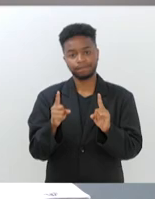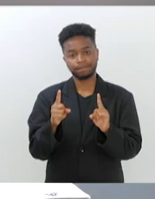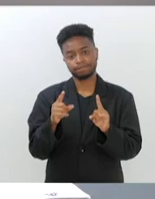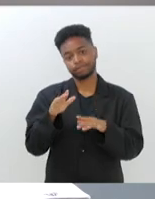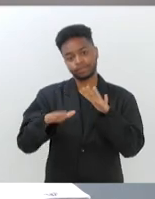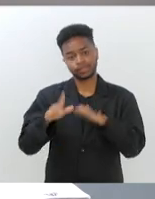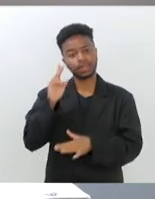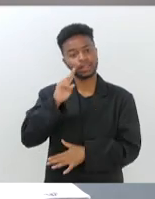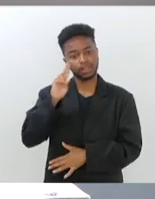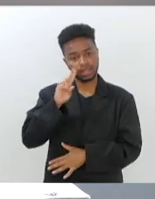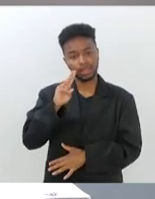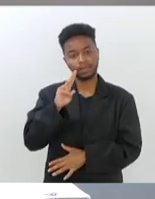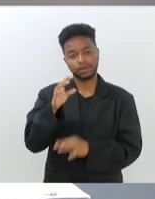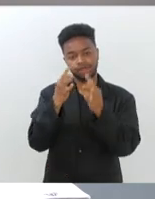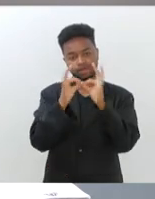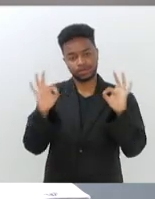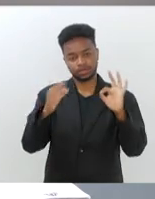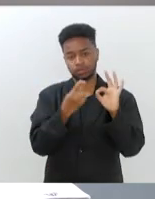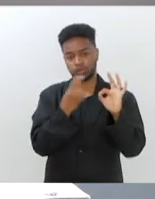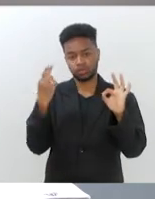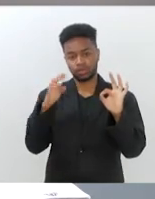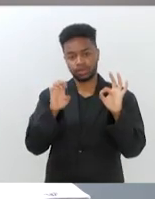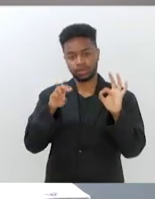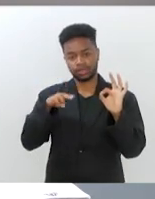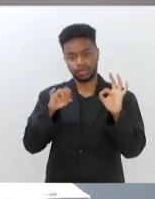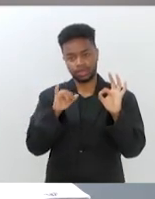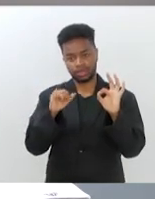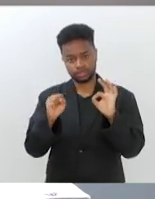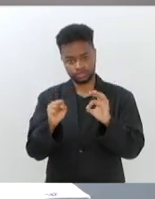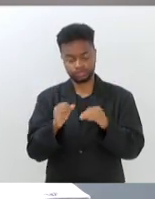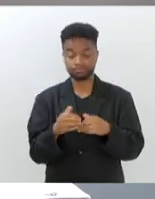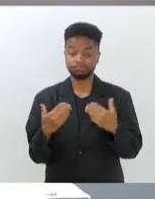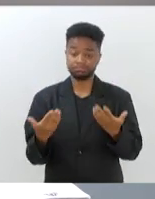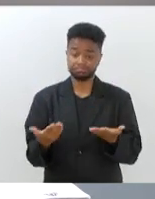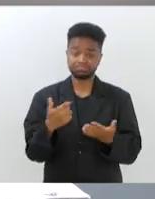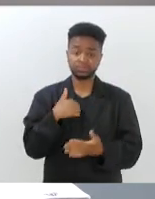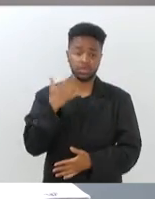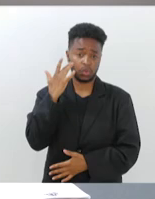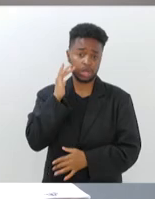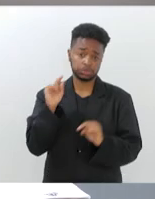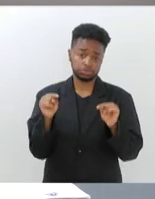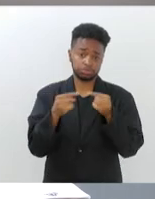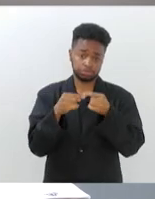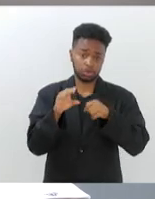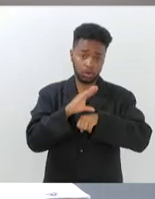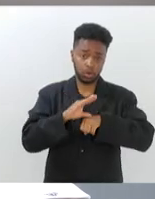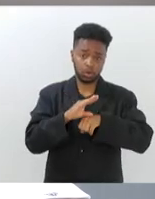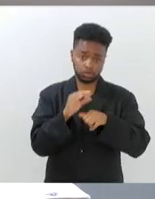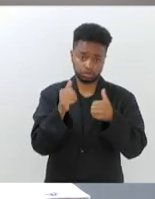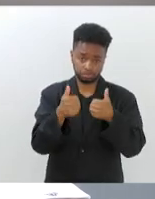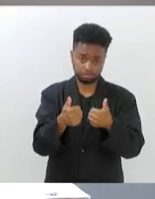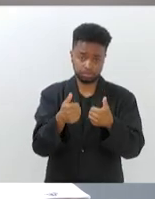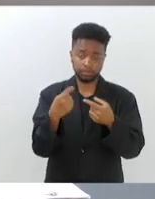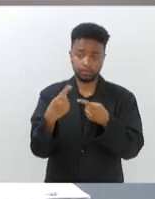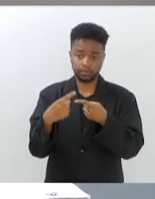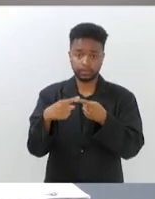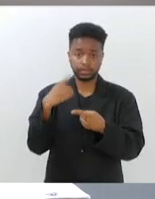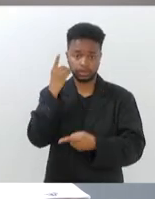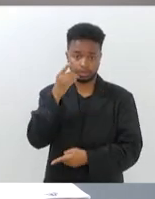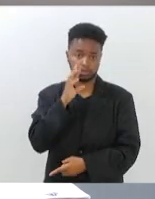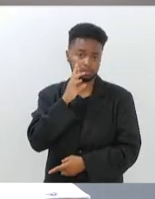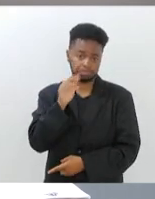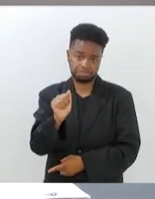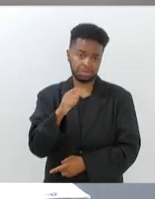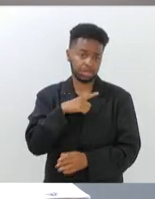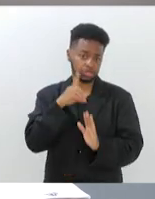lembrar que meu nome é Eneias né eu acho que ele é constitucional porque o deputado amit tem o direito de